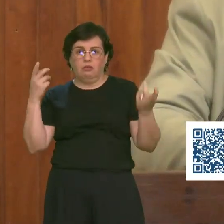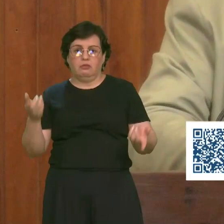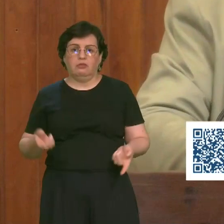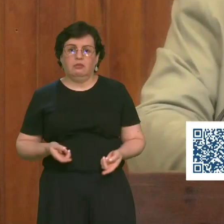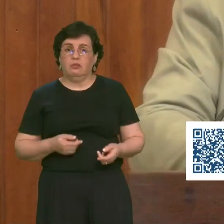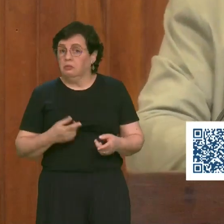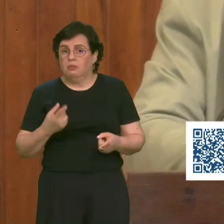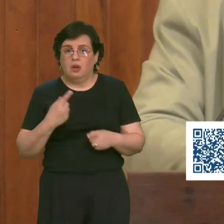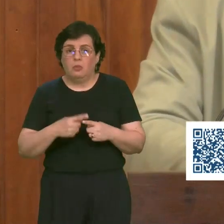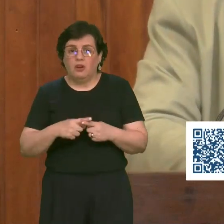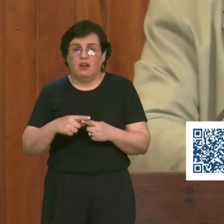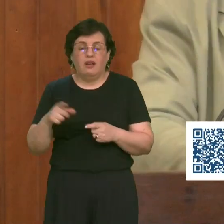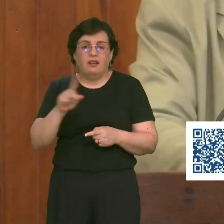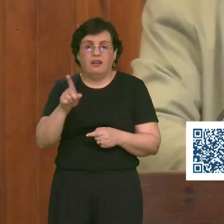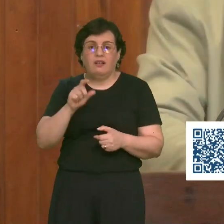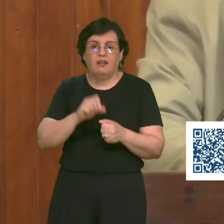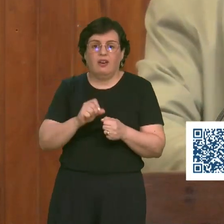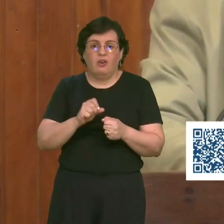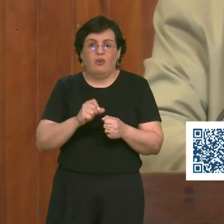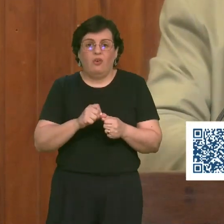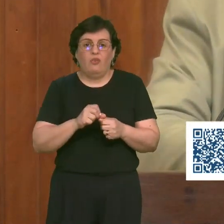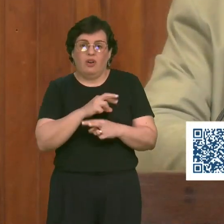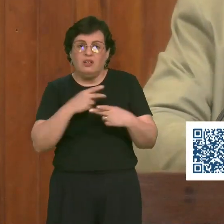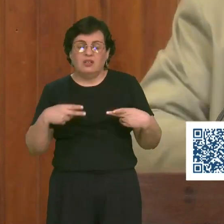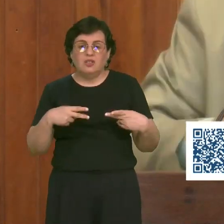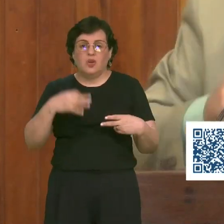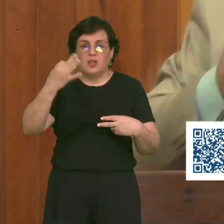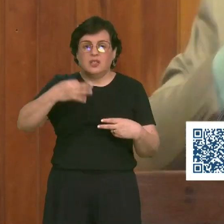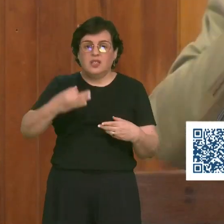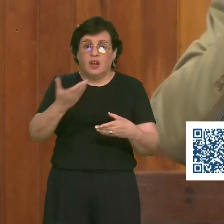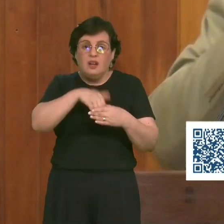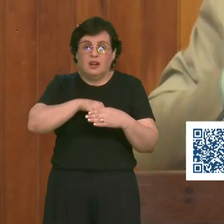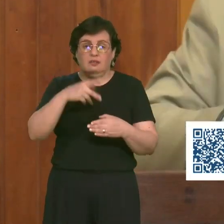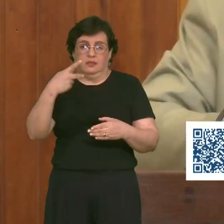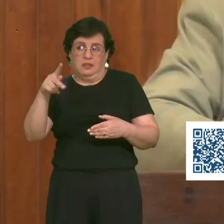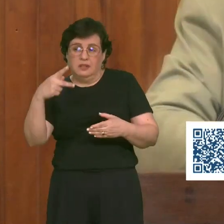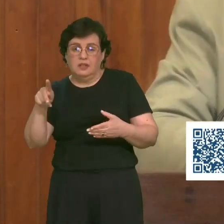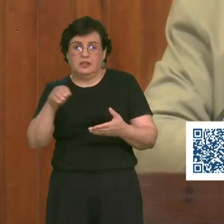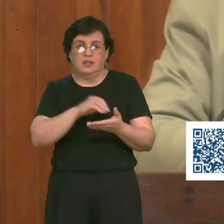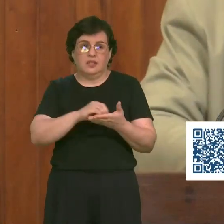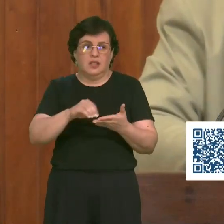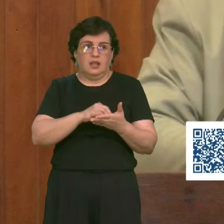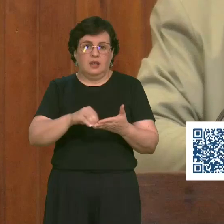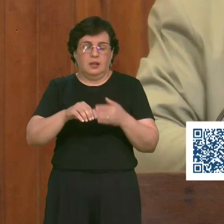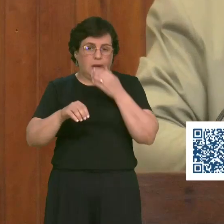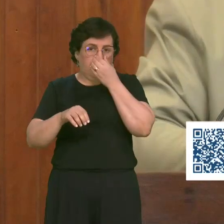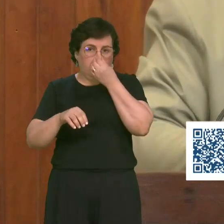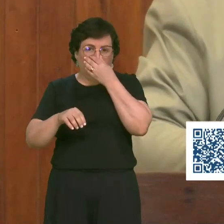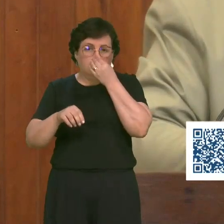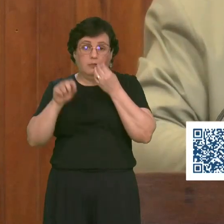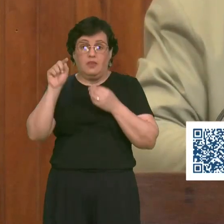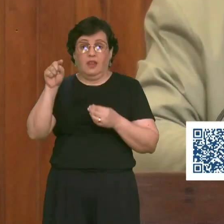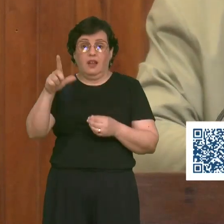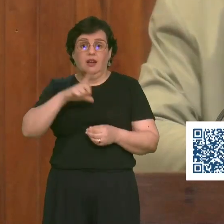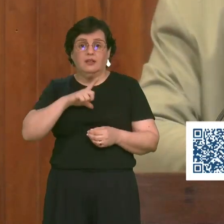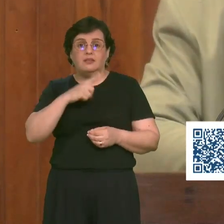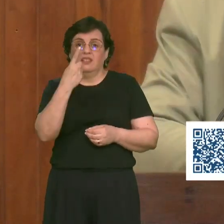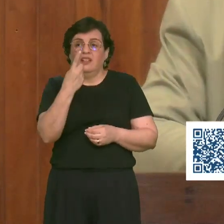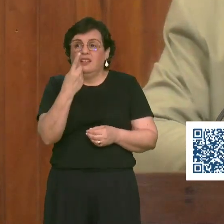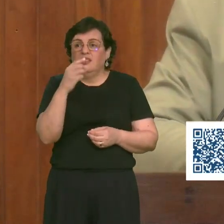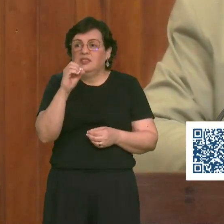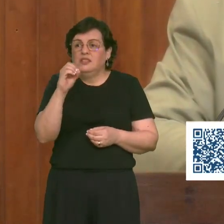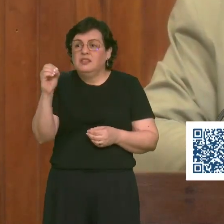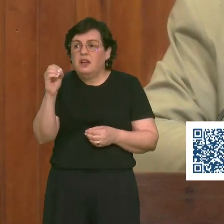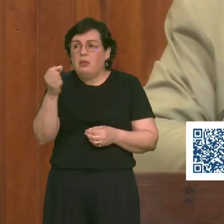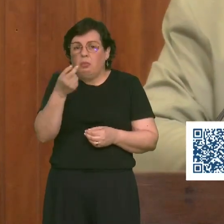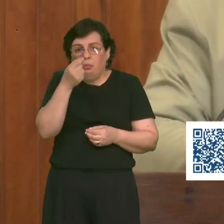nem da das tarefas da secretaria dela ela vai querer Aliás ela foi candidata a vereadora teve cento e poucos votos Então ela tem que se